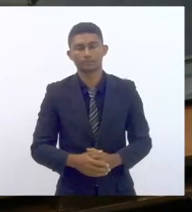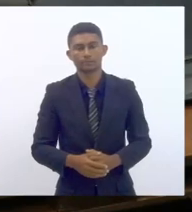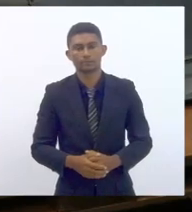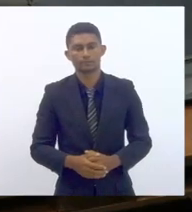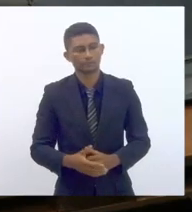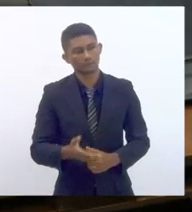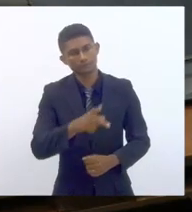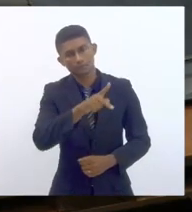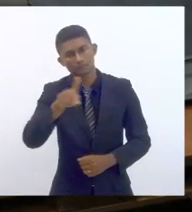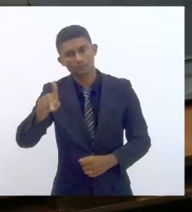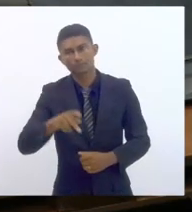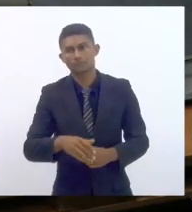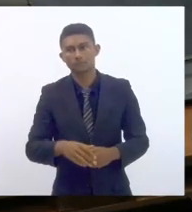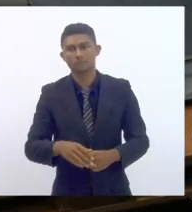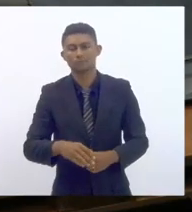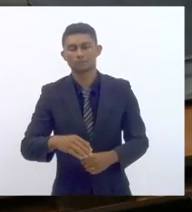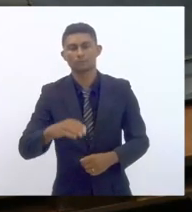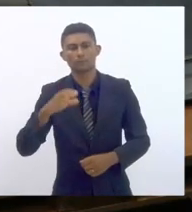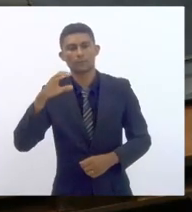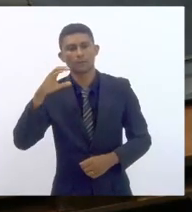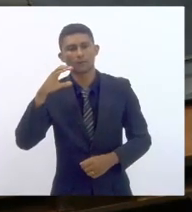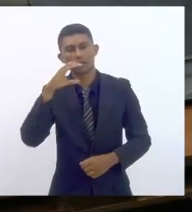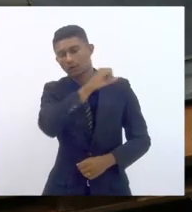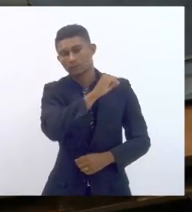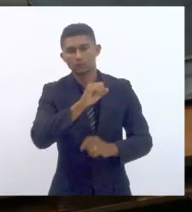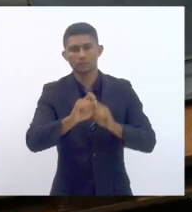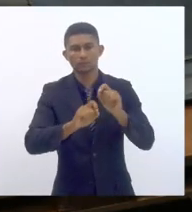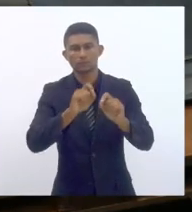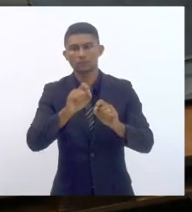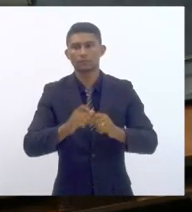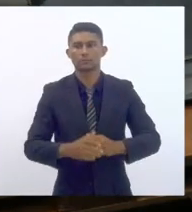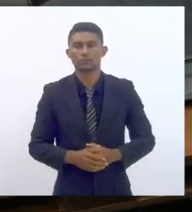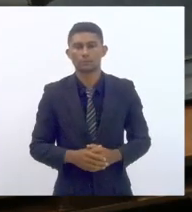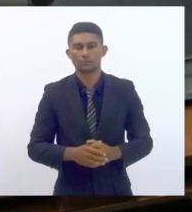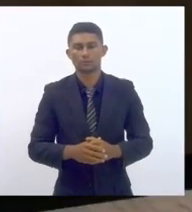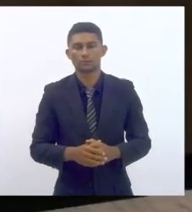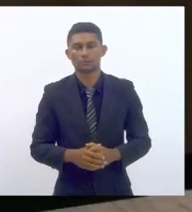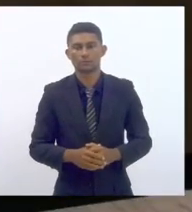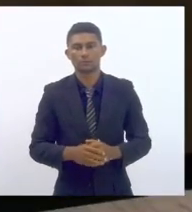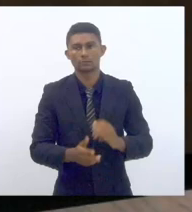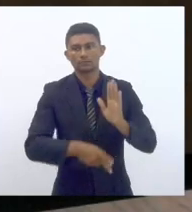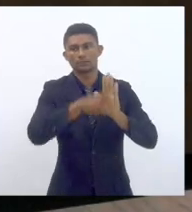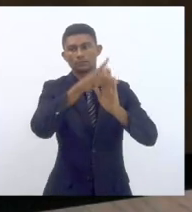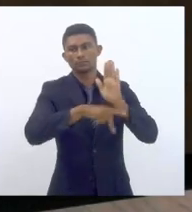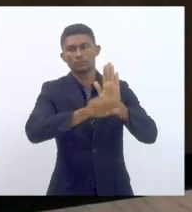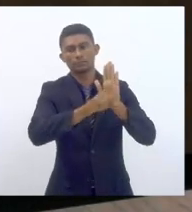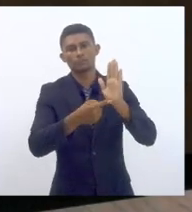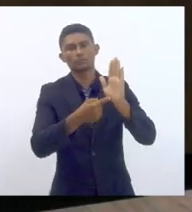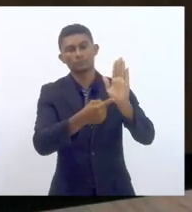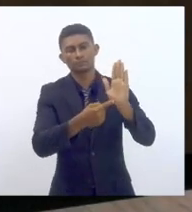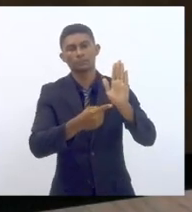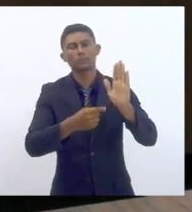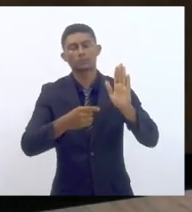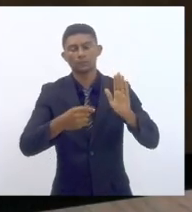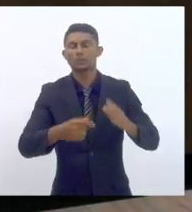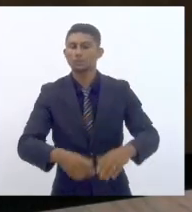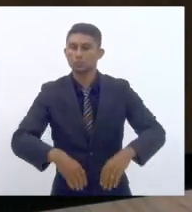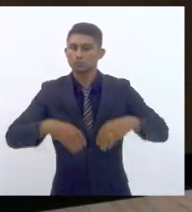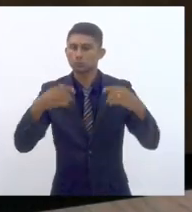Senhor presidente, eu vou fazer uma rapidíssima menção, muito rápida, porque esse foi um projeto muito